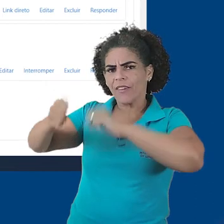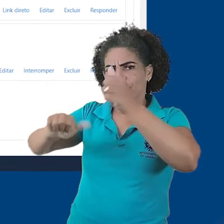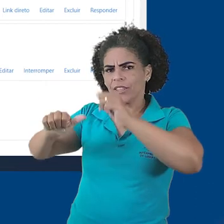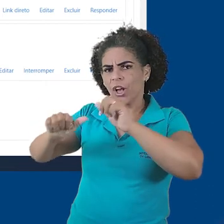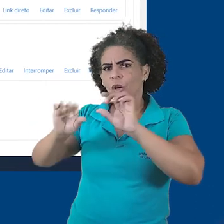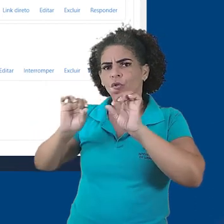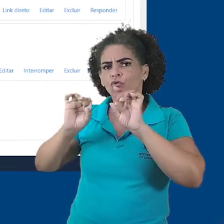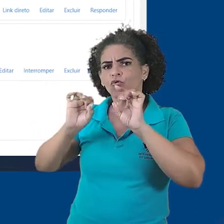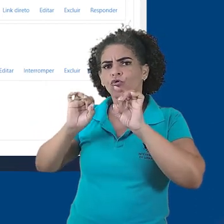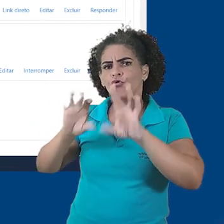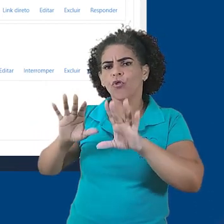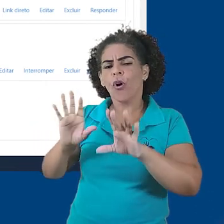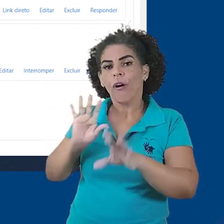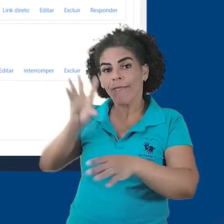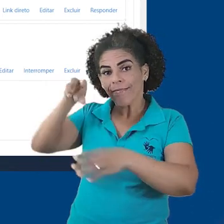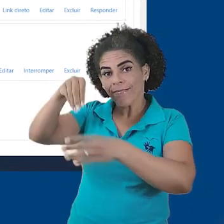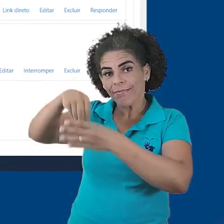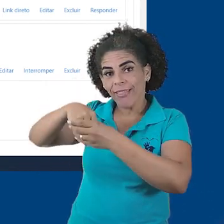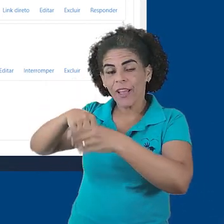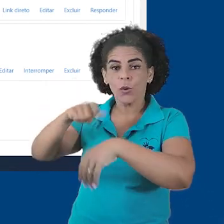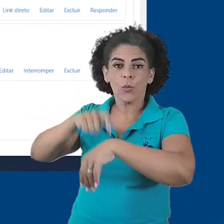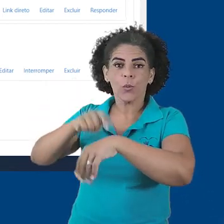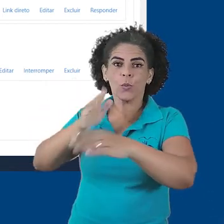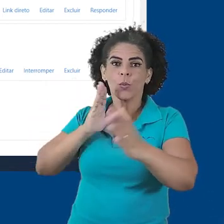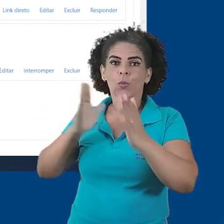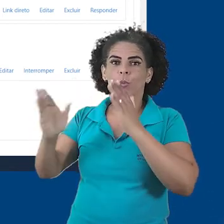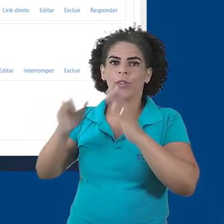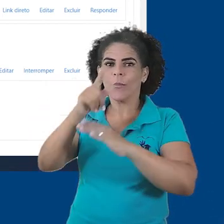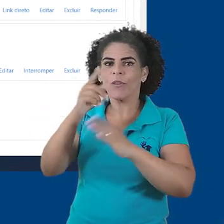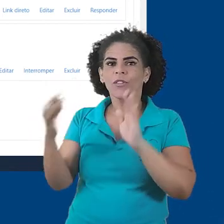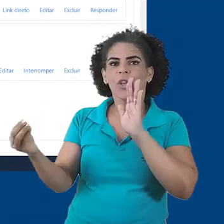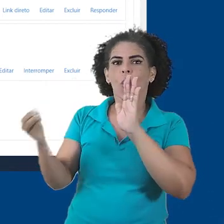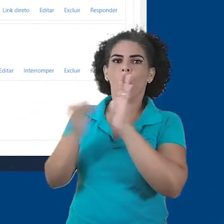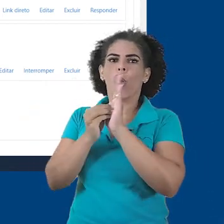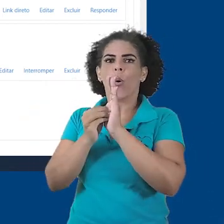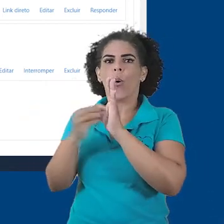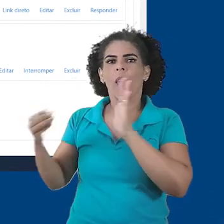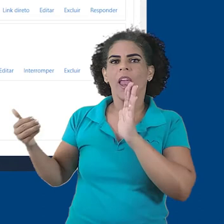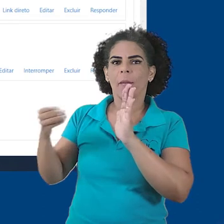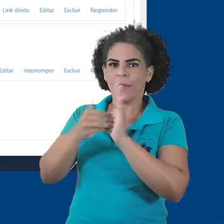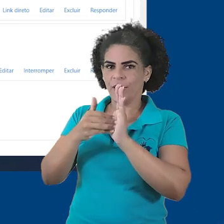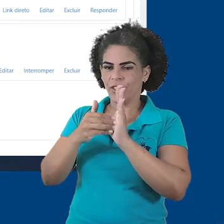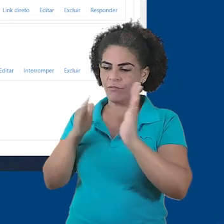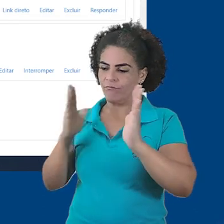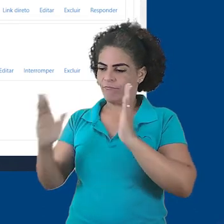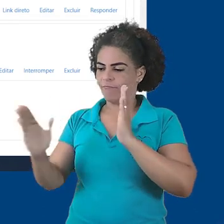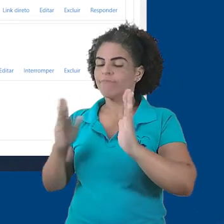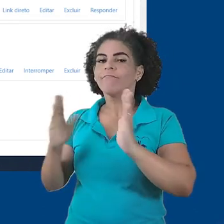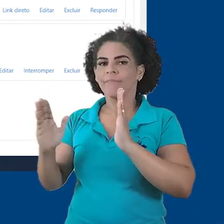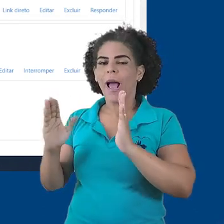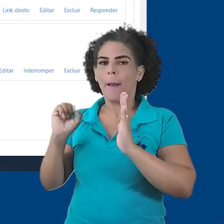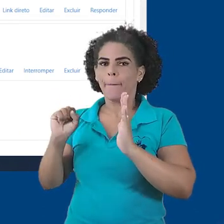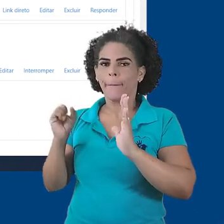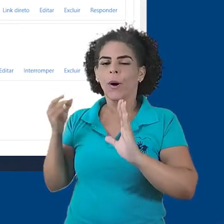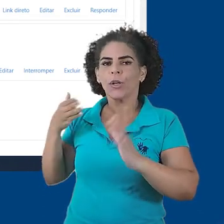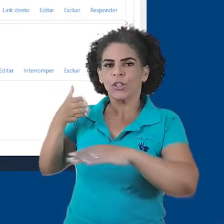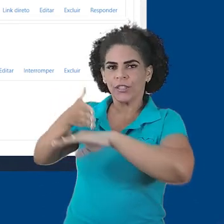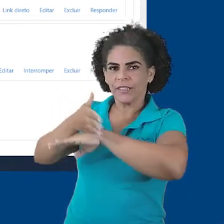estará disponível para postagens feitas dentro do tempo de postagem do fórum. Esse